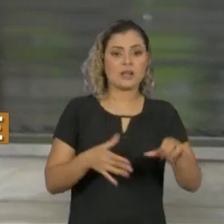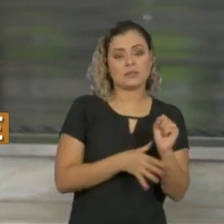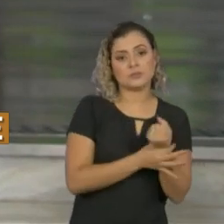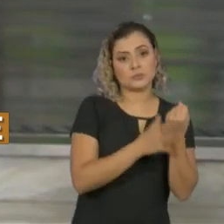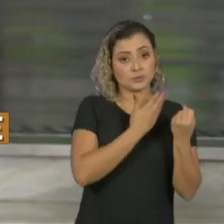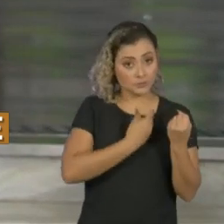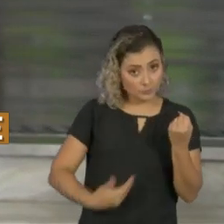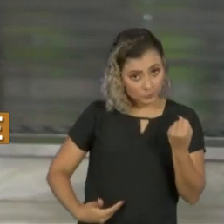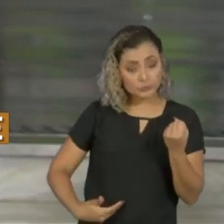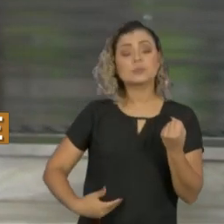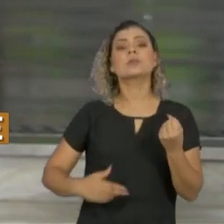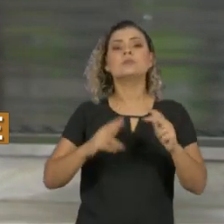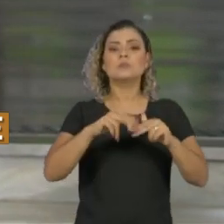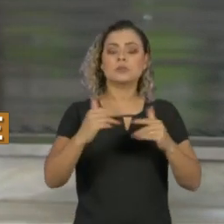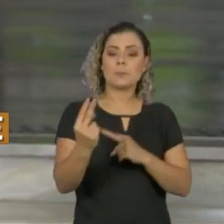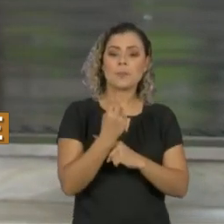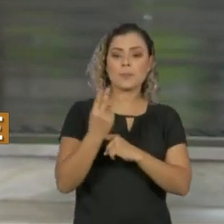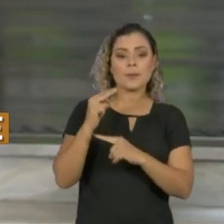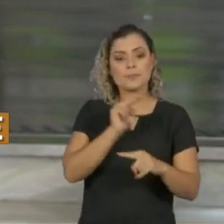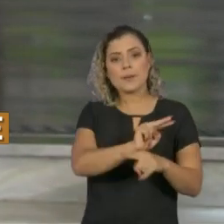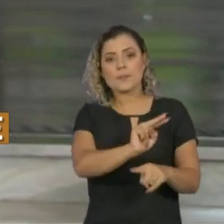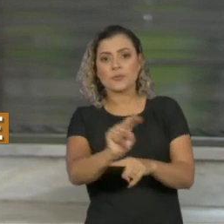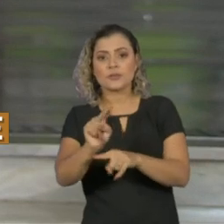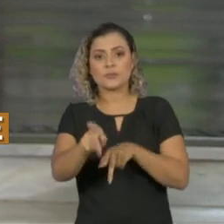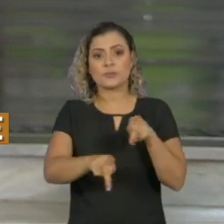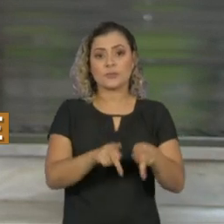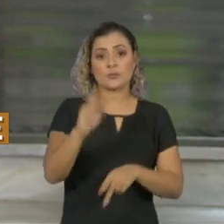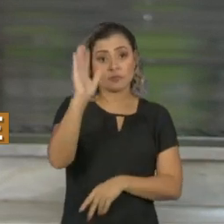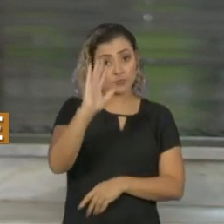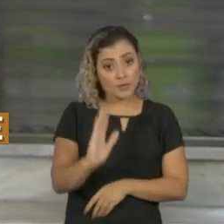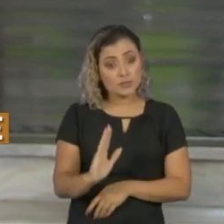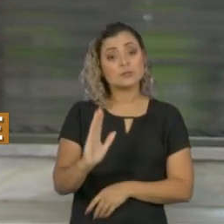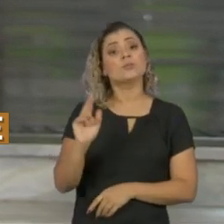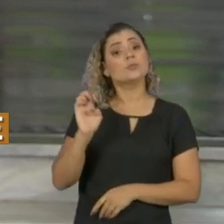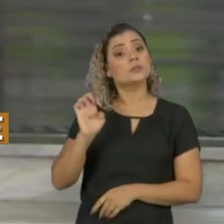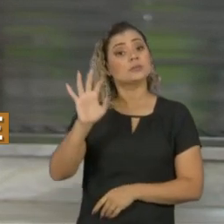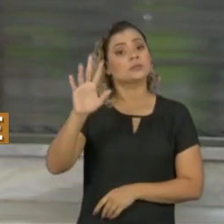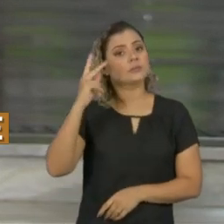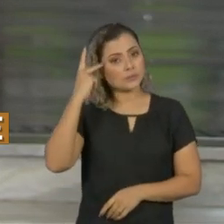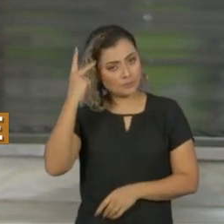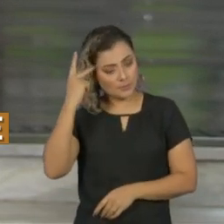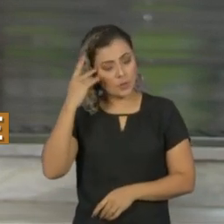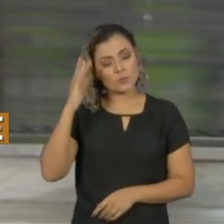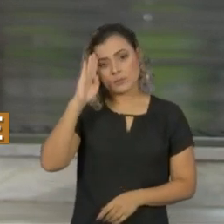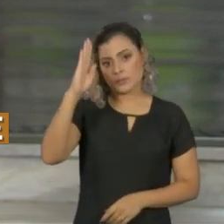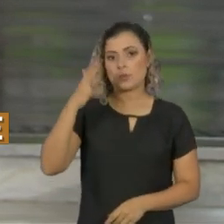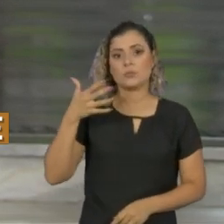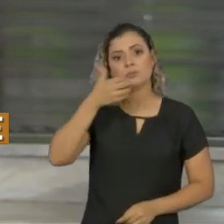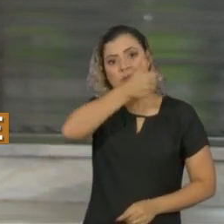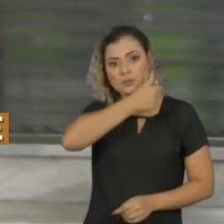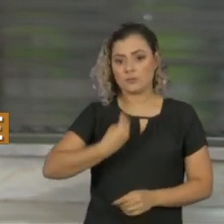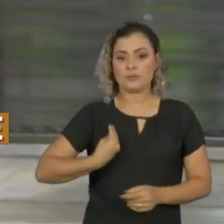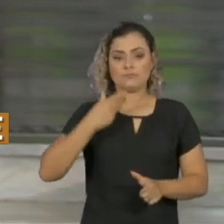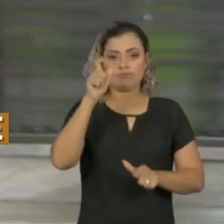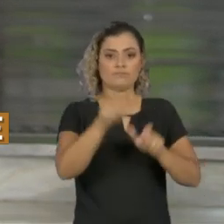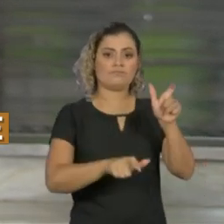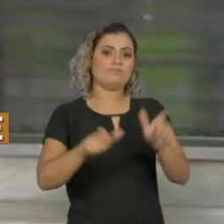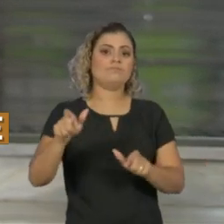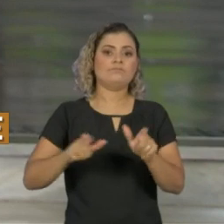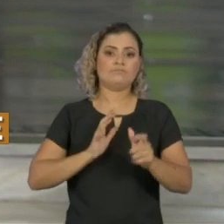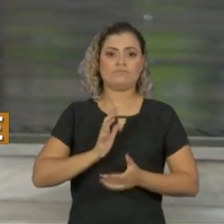segurança pública, para proteger os brasileiros de São Paulo e salvar vidas, que é a nossa prioridade